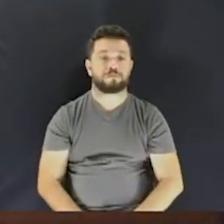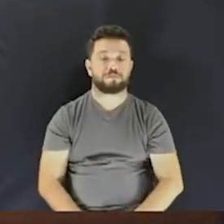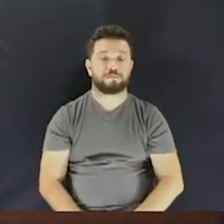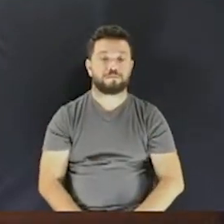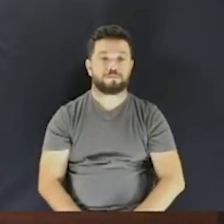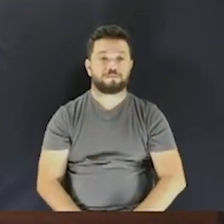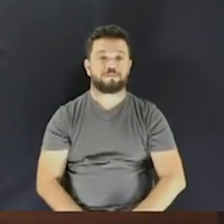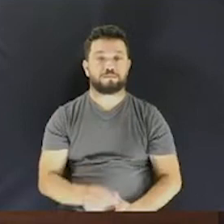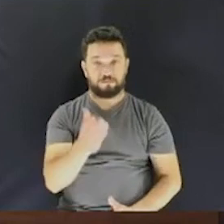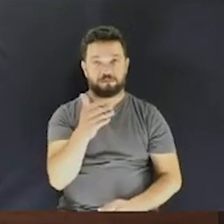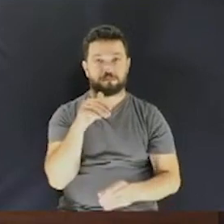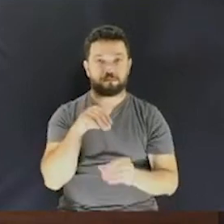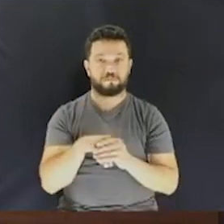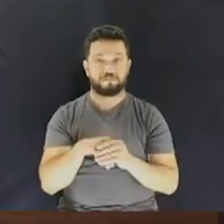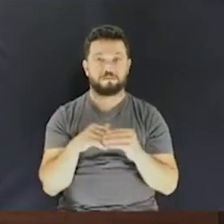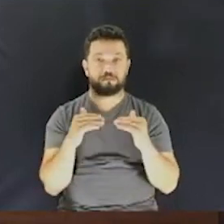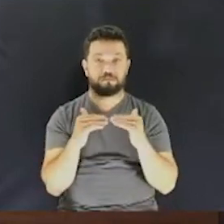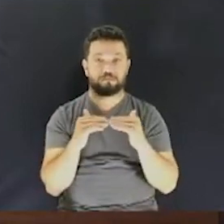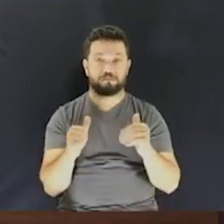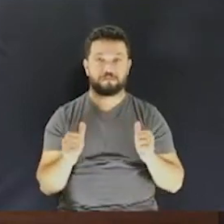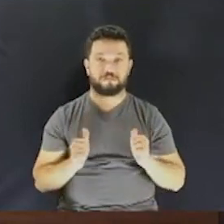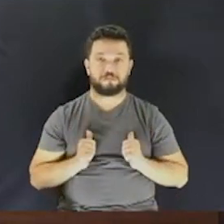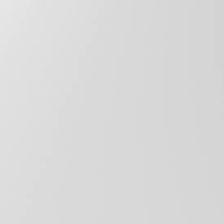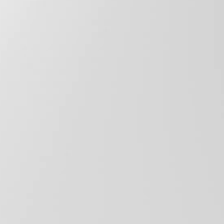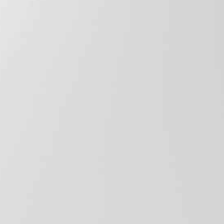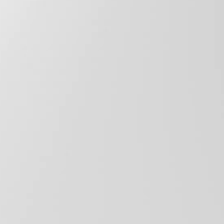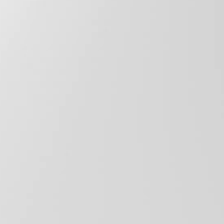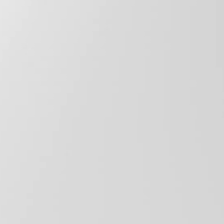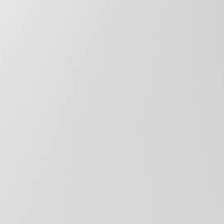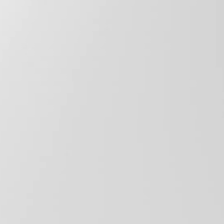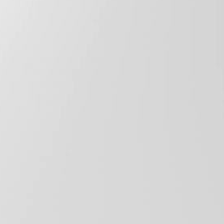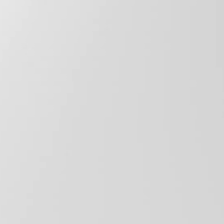os vereadores favoráveis paraos Como estão os contrários levantam a mão